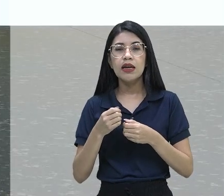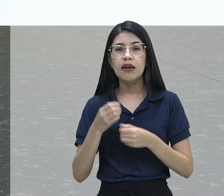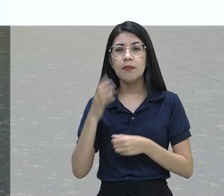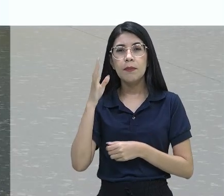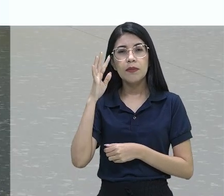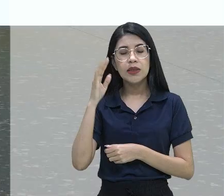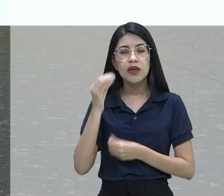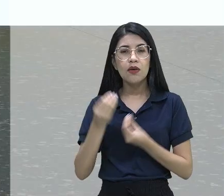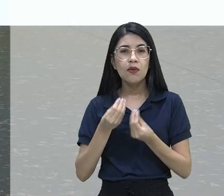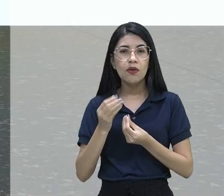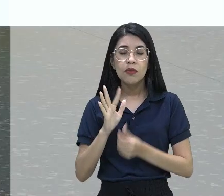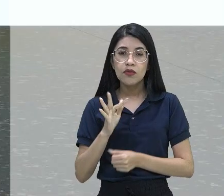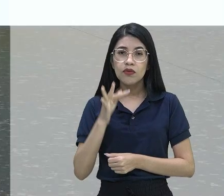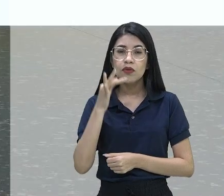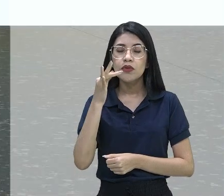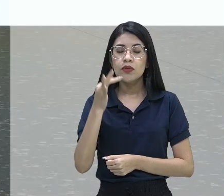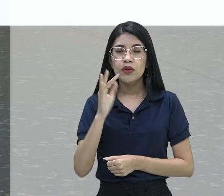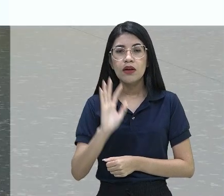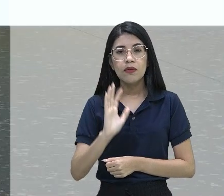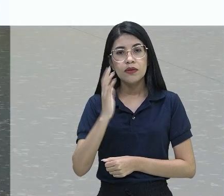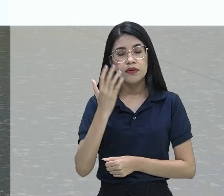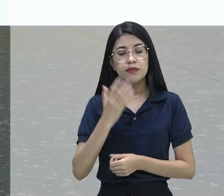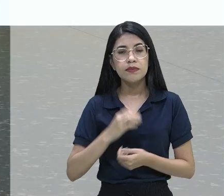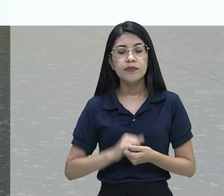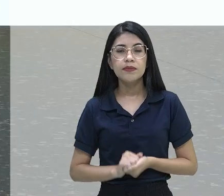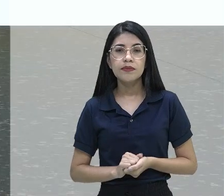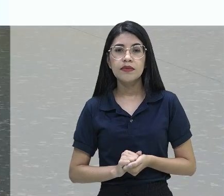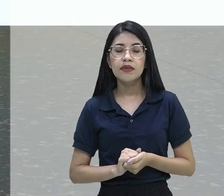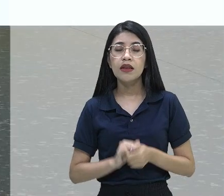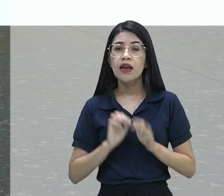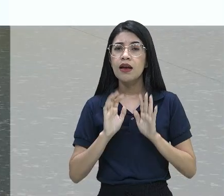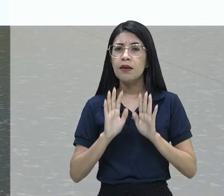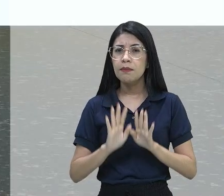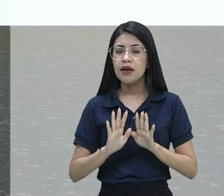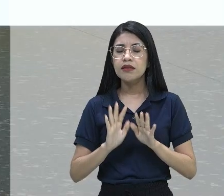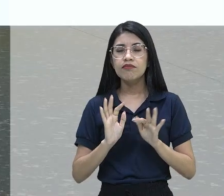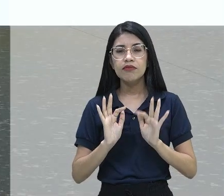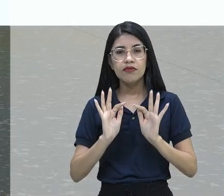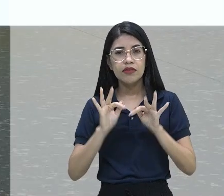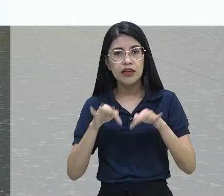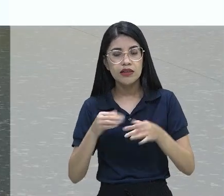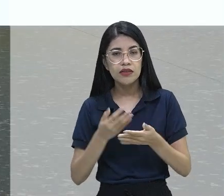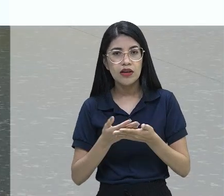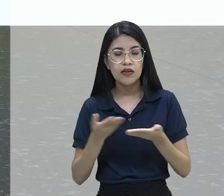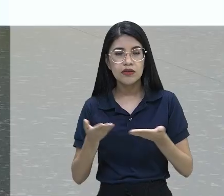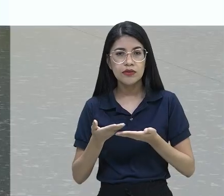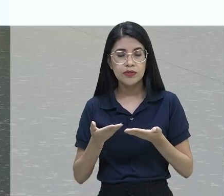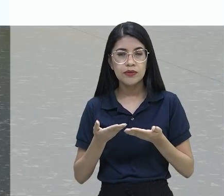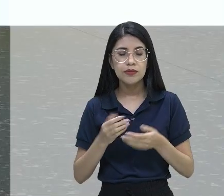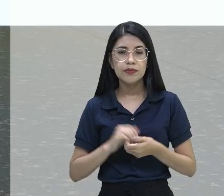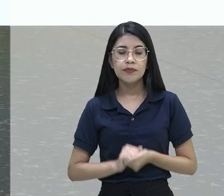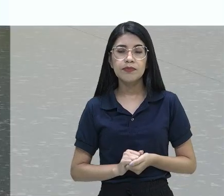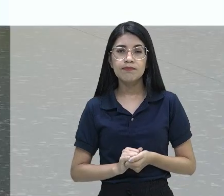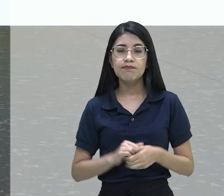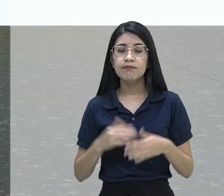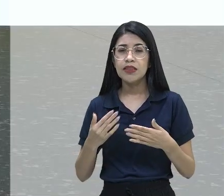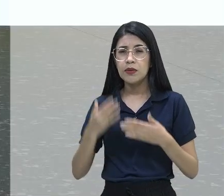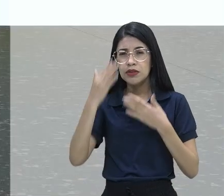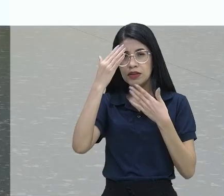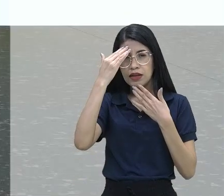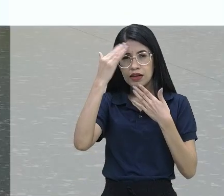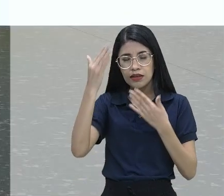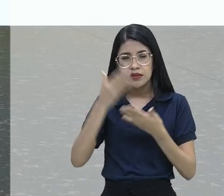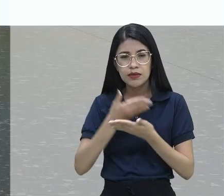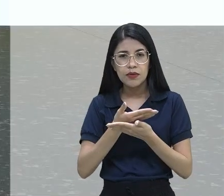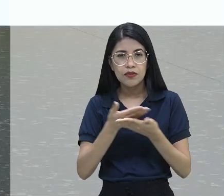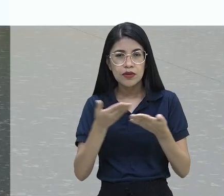esse cenário daqui a alguns anos. Bom, mas, professora, estamos chegando aqui ao final da nossa aula, professora. Isso, nós agradecemos